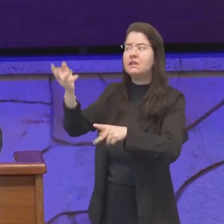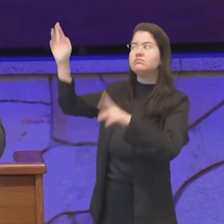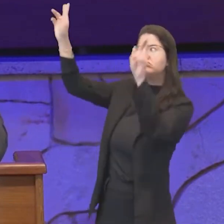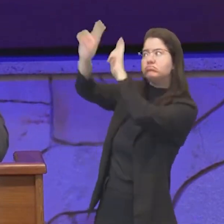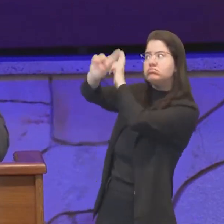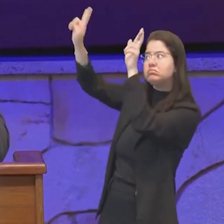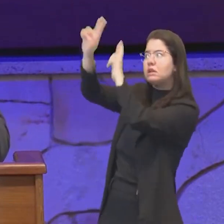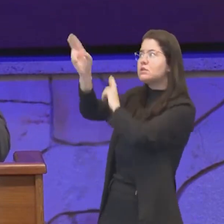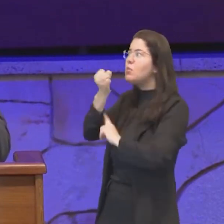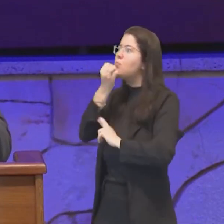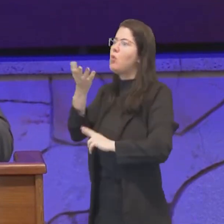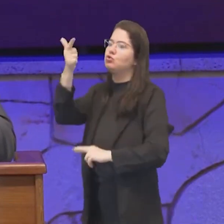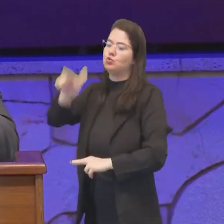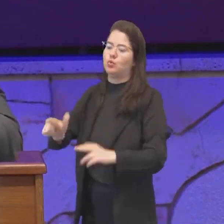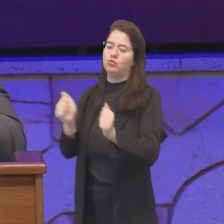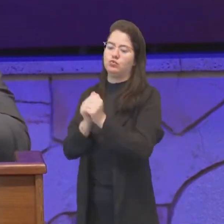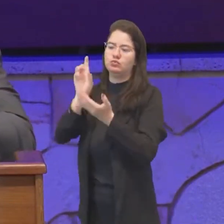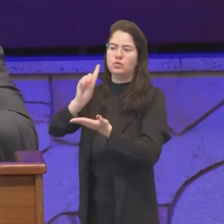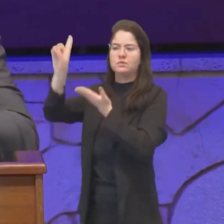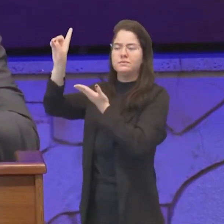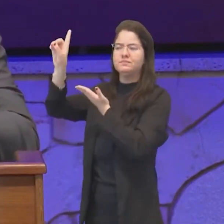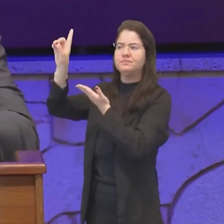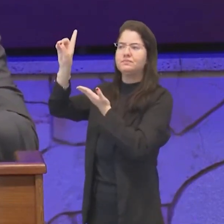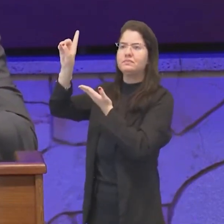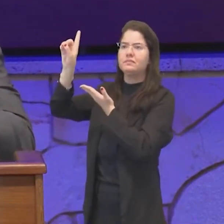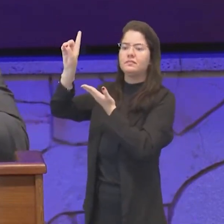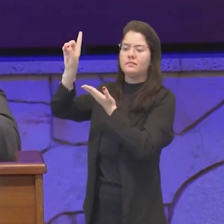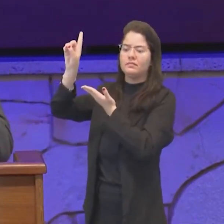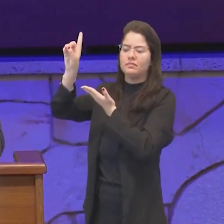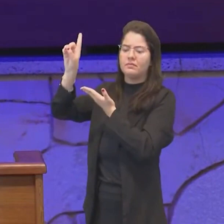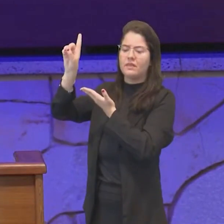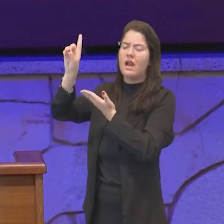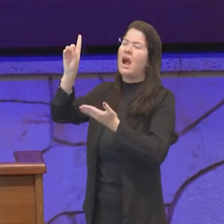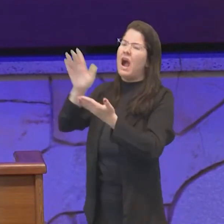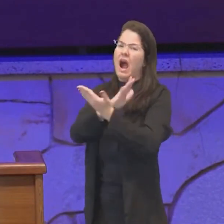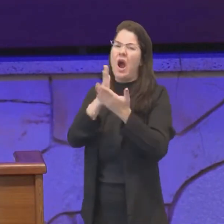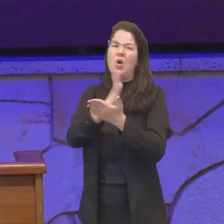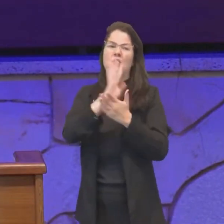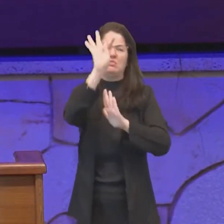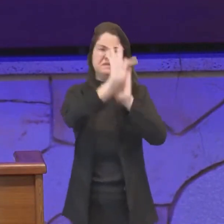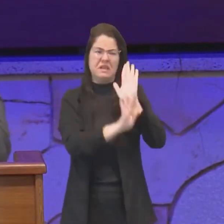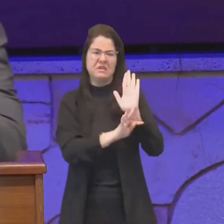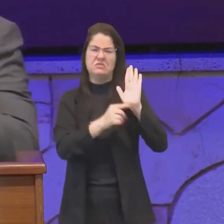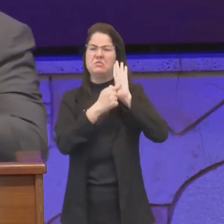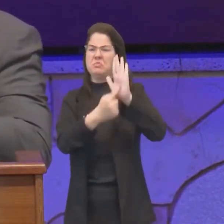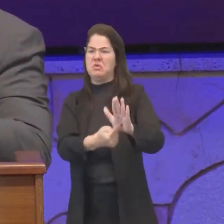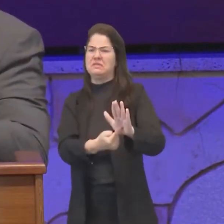Diferentemente de outros textos em que nós percebemos má intenção e desejo